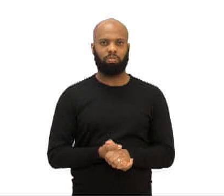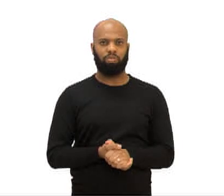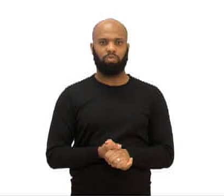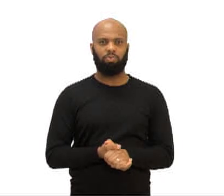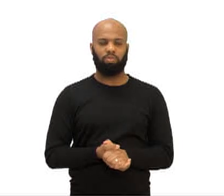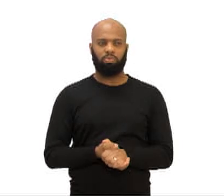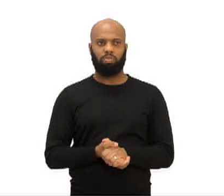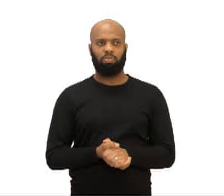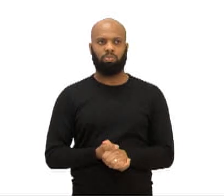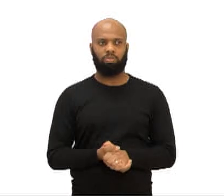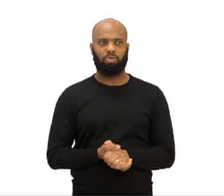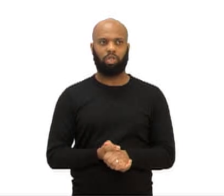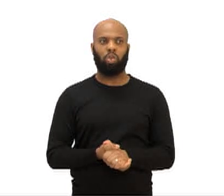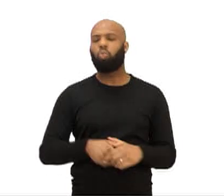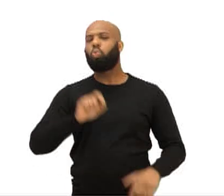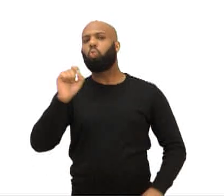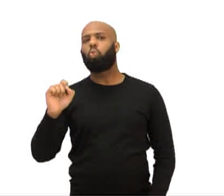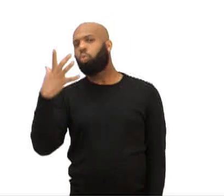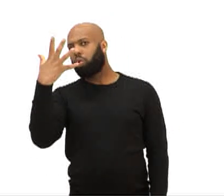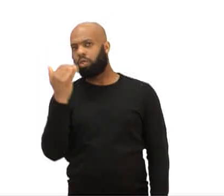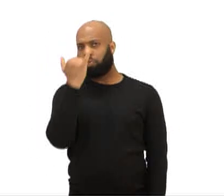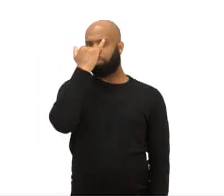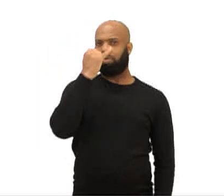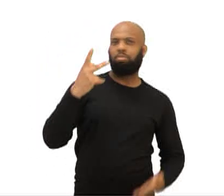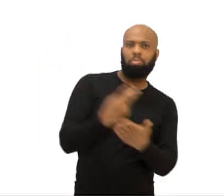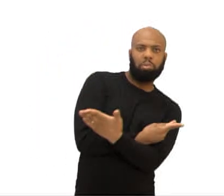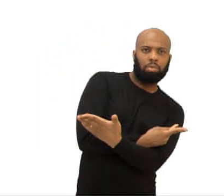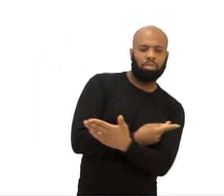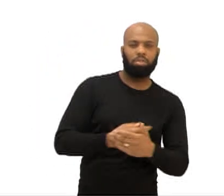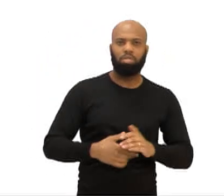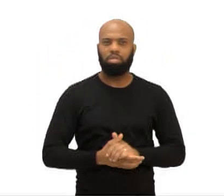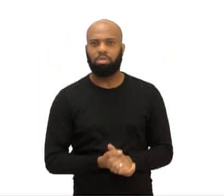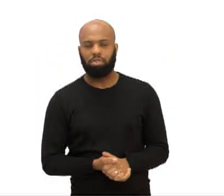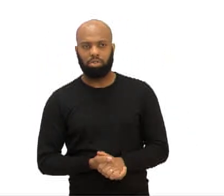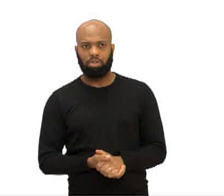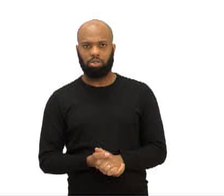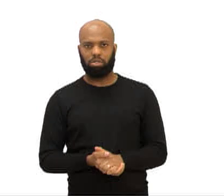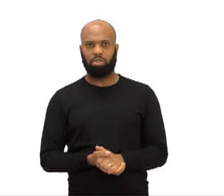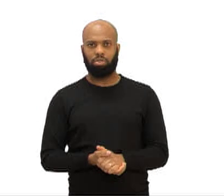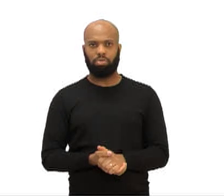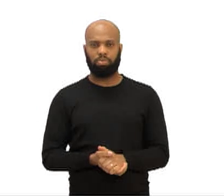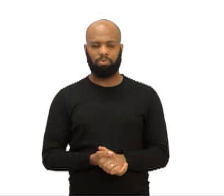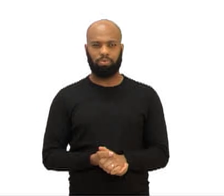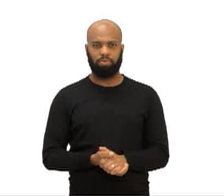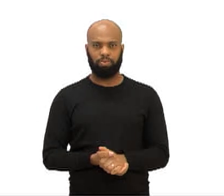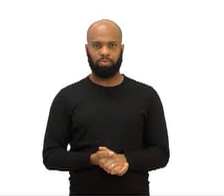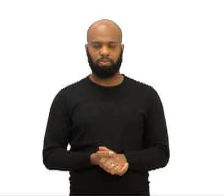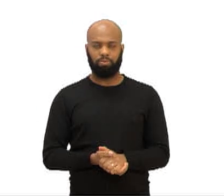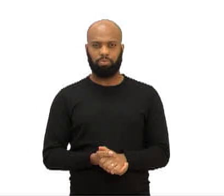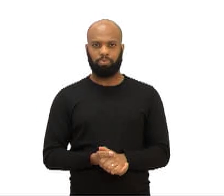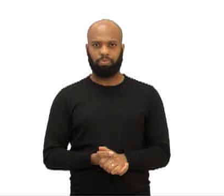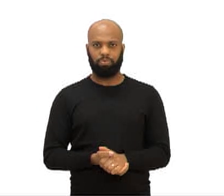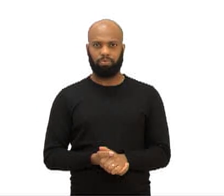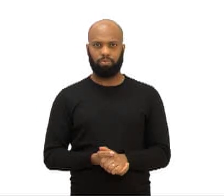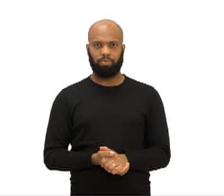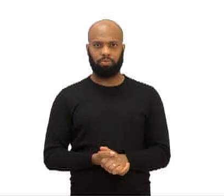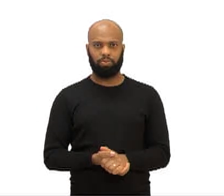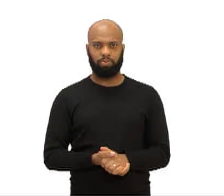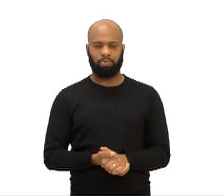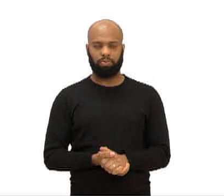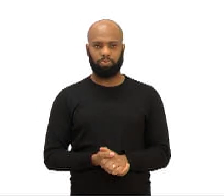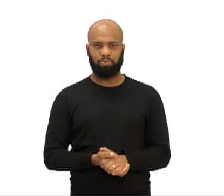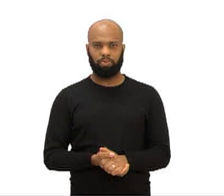acidente. De que forma foi esse acidente? Mientras regressava da escola. O autobús em el que viajava